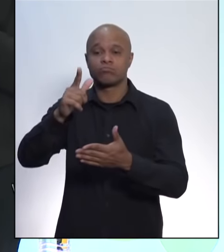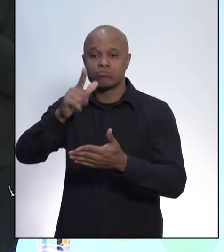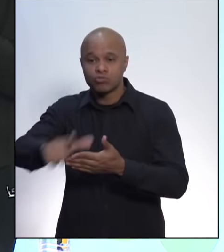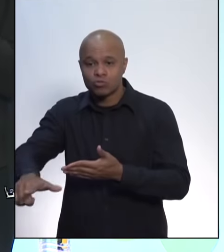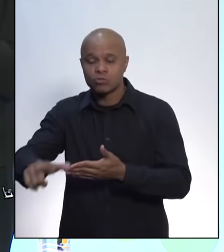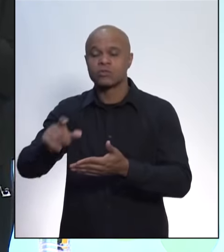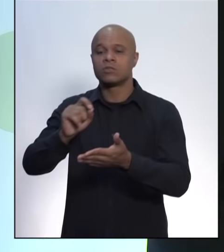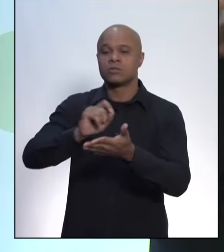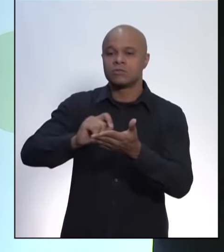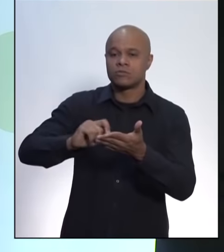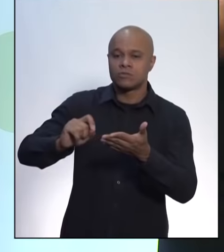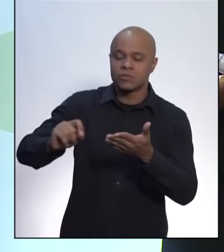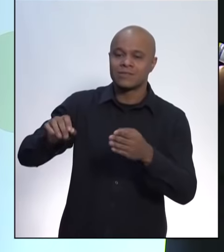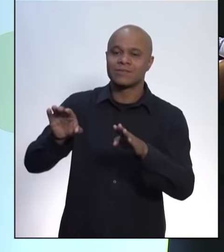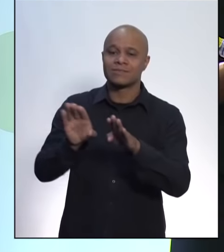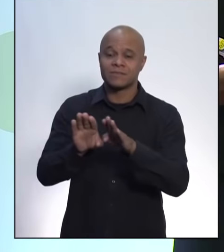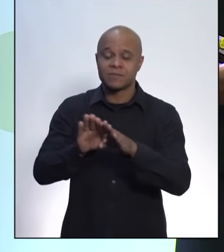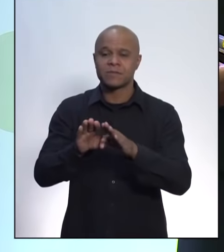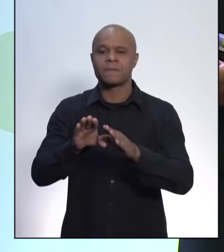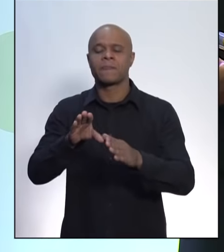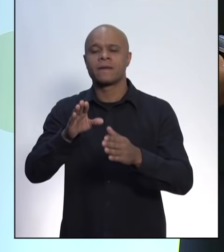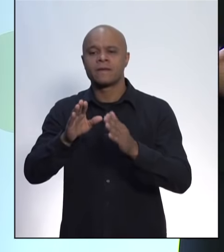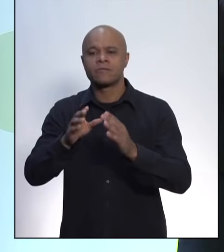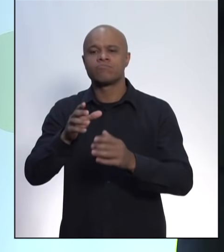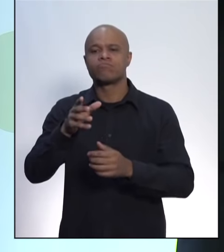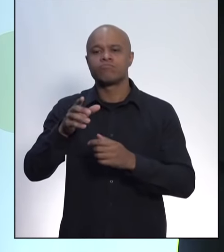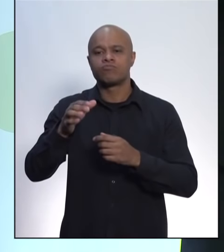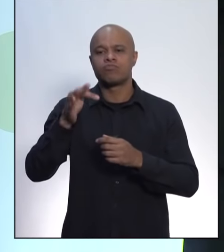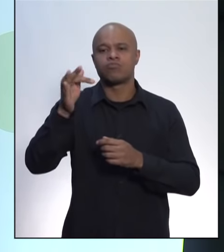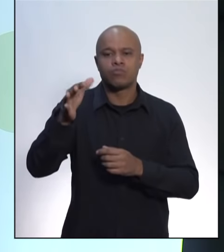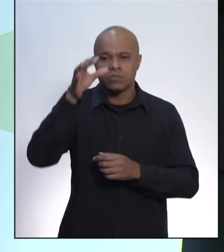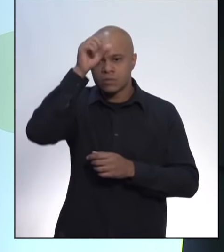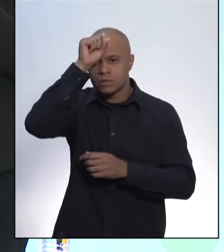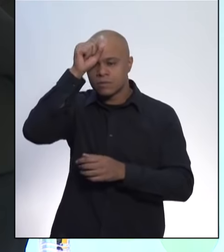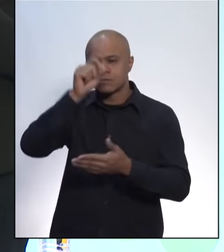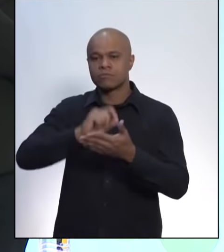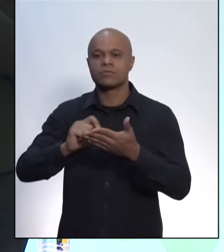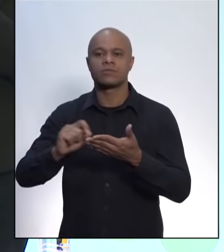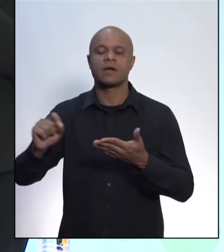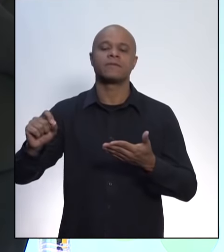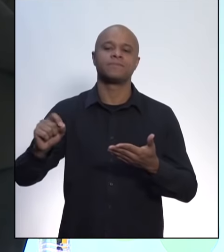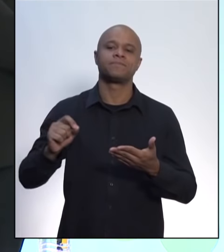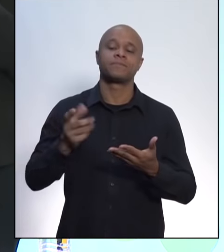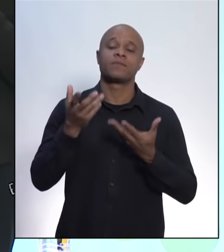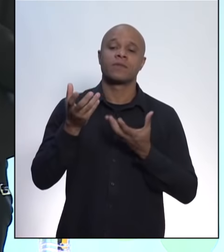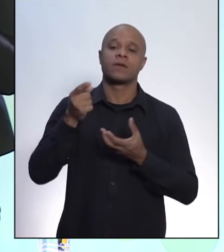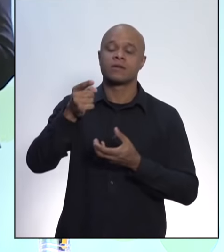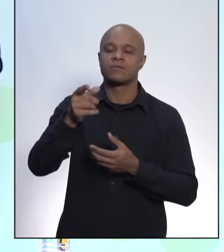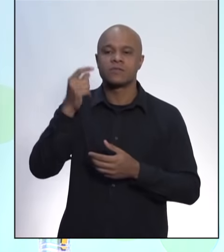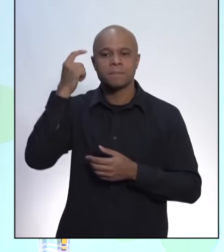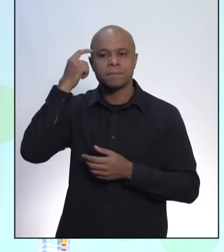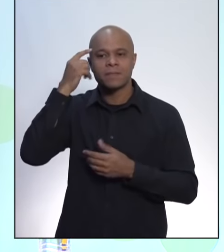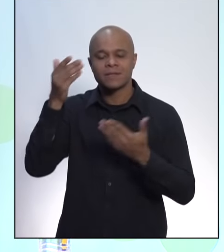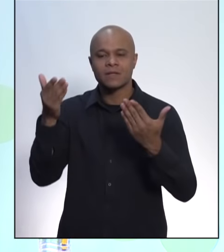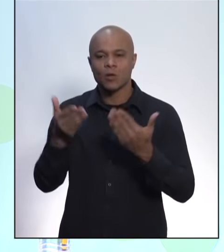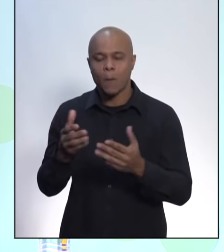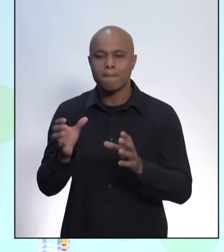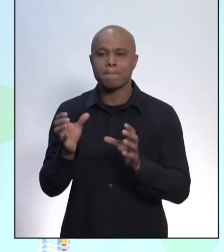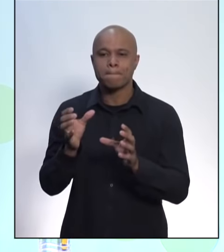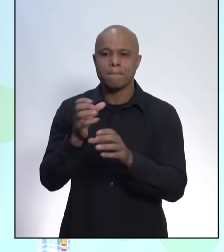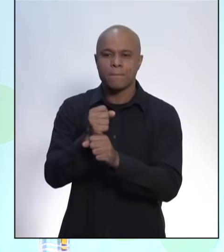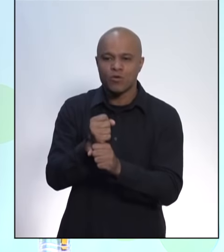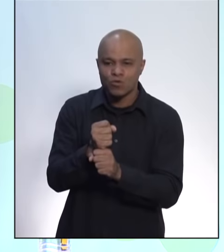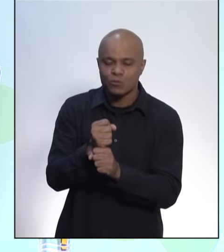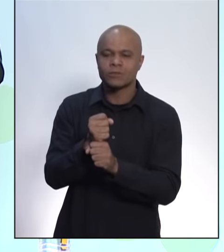e vocês vão escrever aqui o que vocês aprenderam sobre ciências o que eu quero enfatizar nós estamos juntando